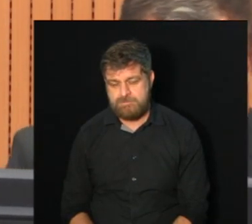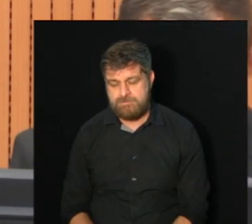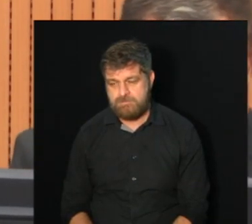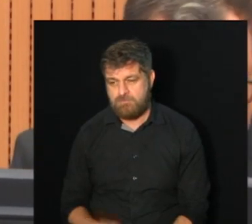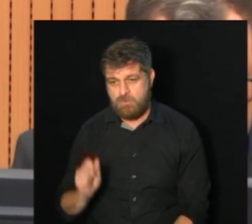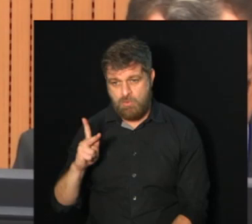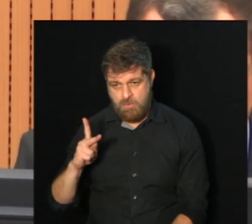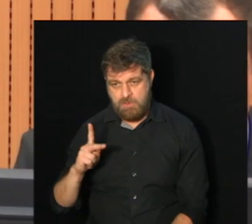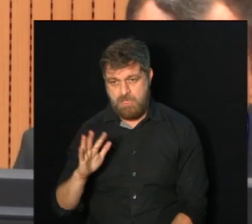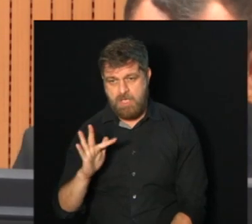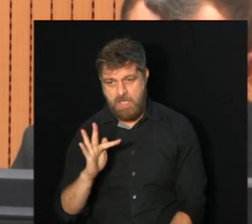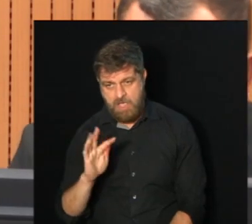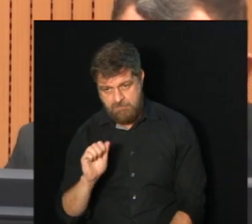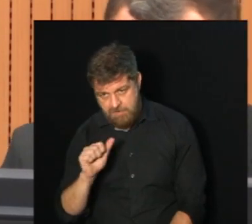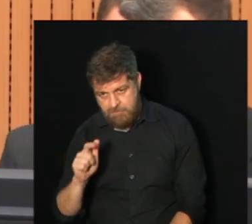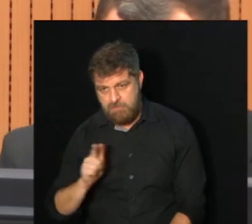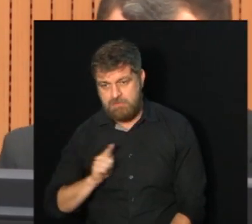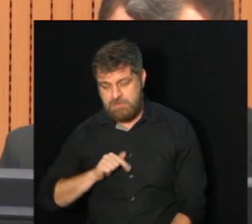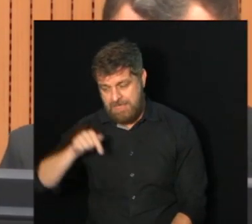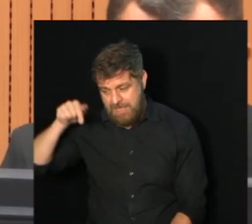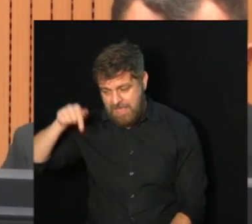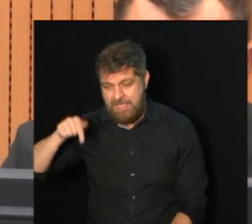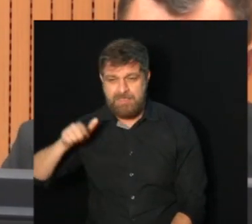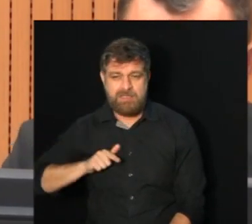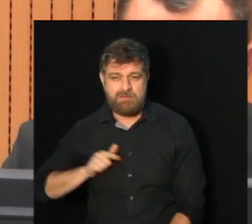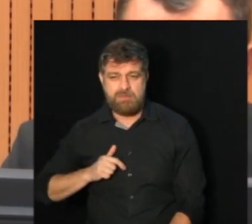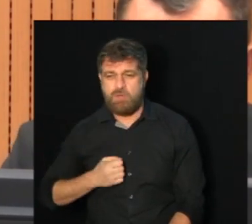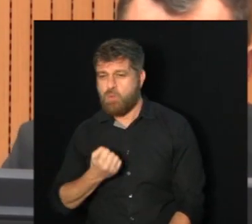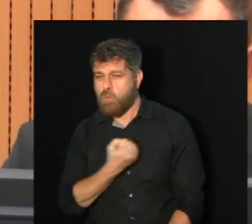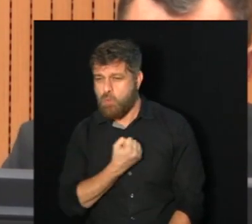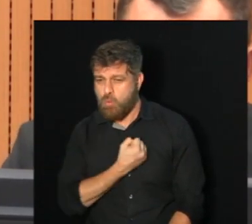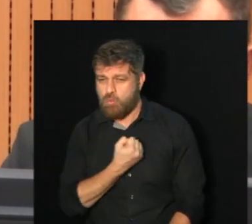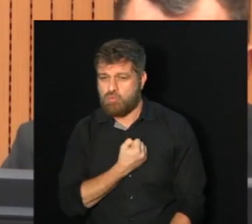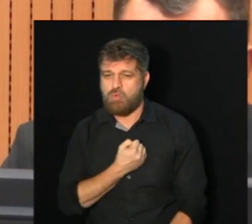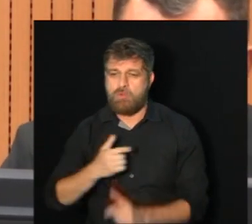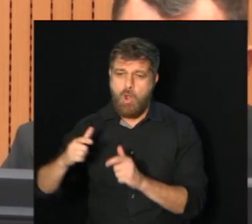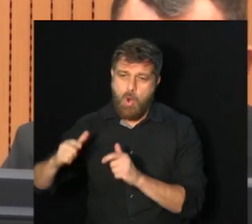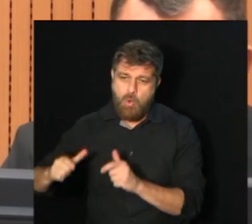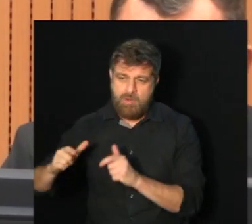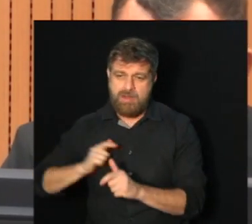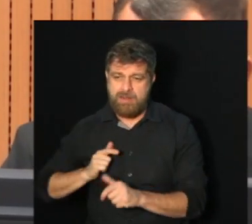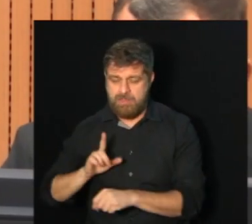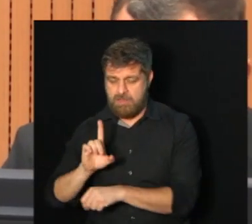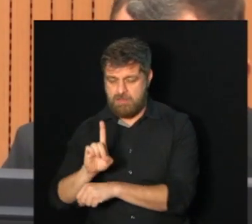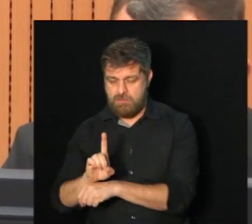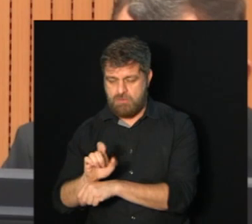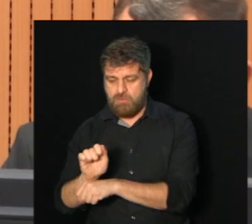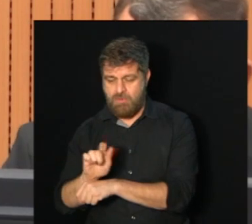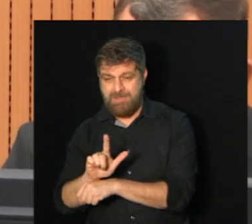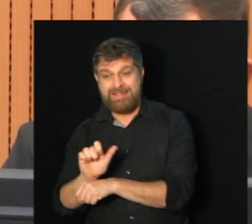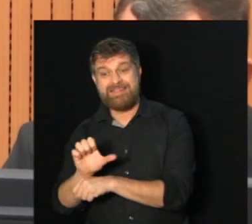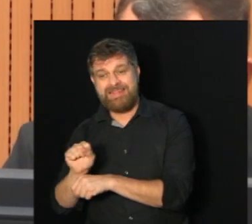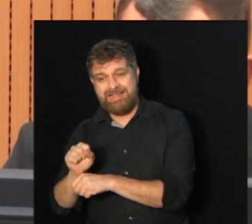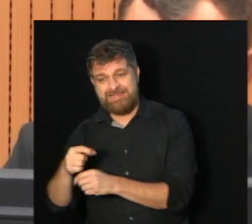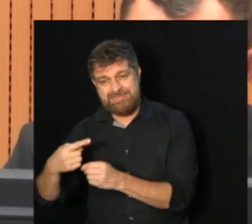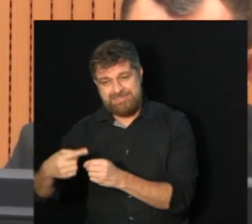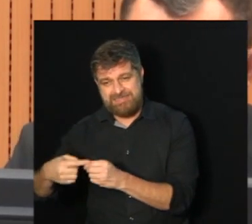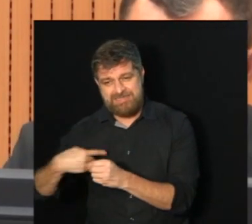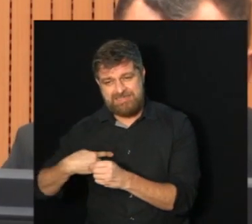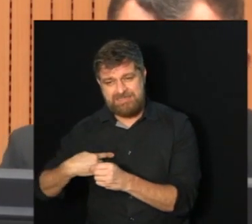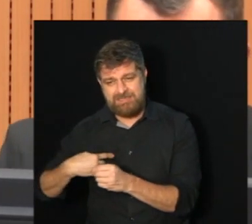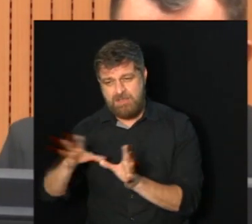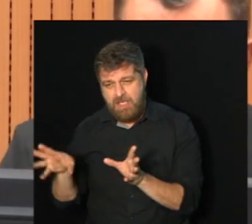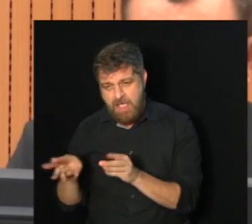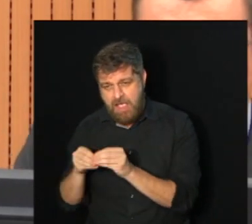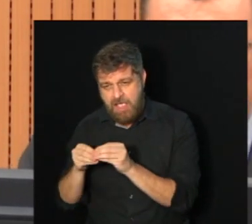Ok, Fábio. PY2 Lima, Yucatán, Noruega 5, Guatemala, Guatemala, operando por Dallas, no Texas. Então, uma breve explicação